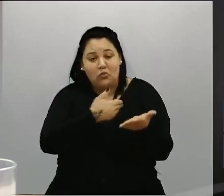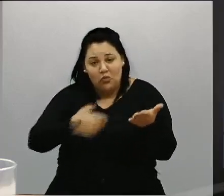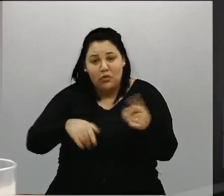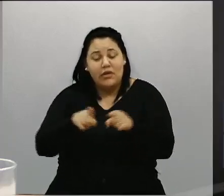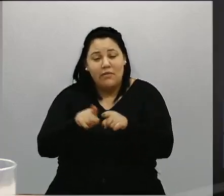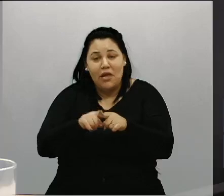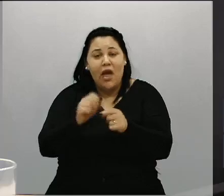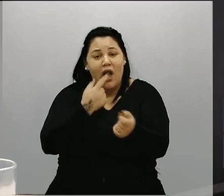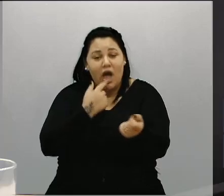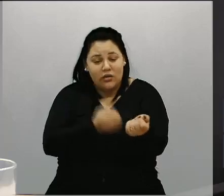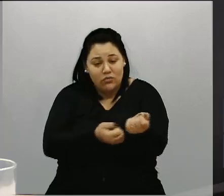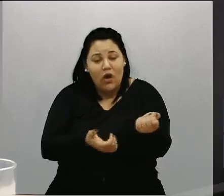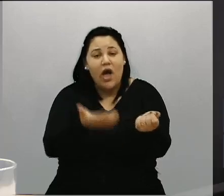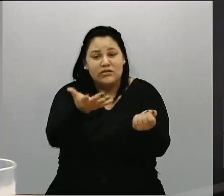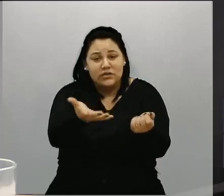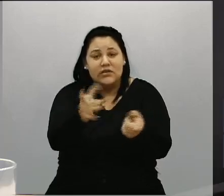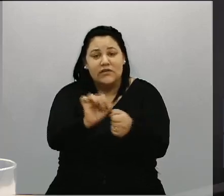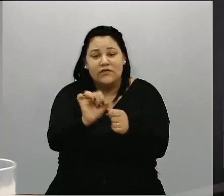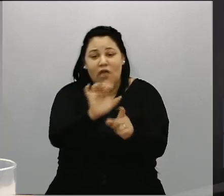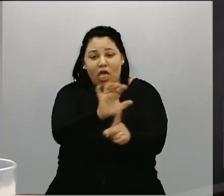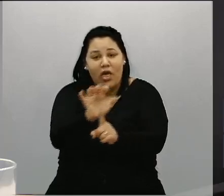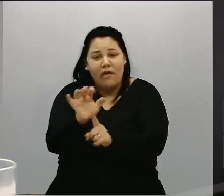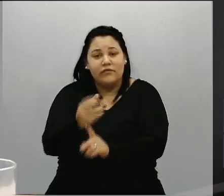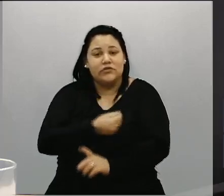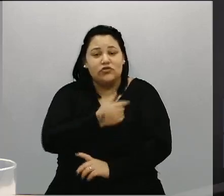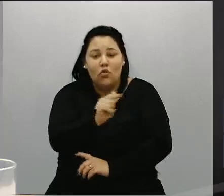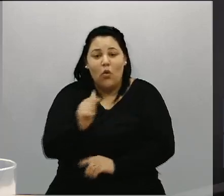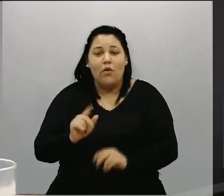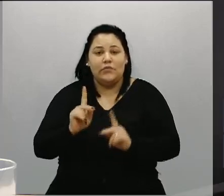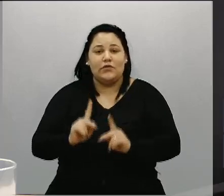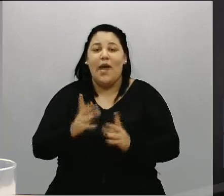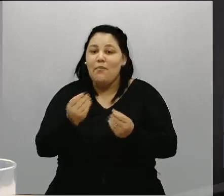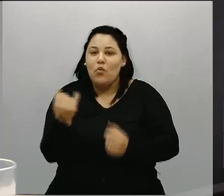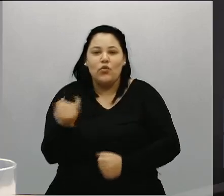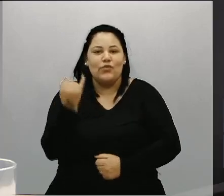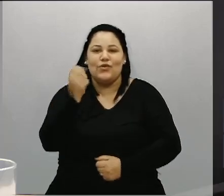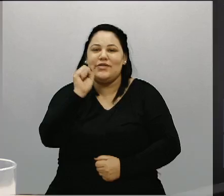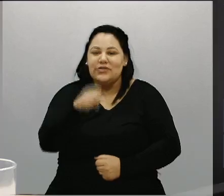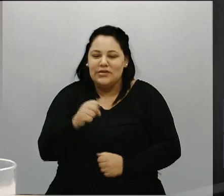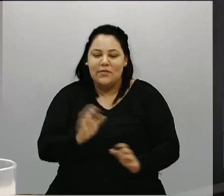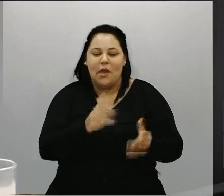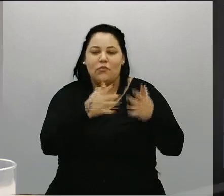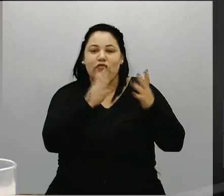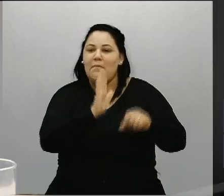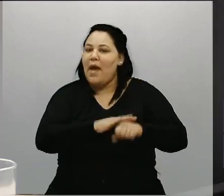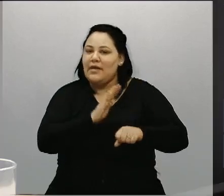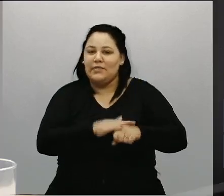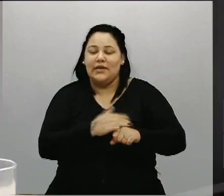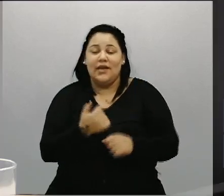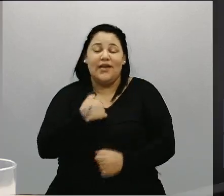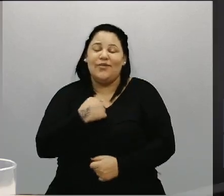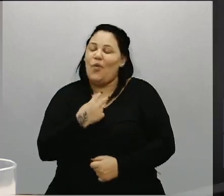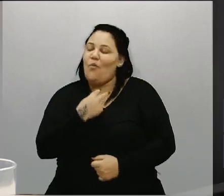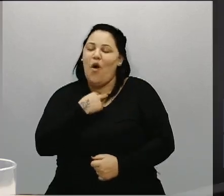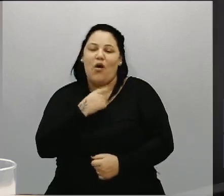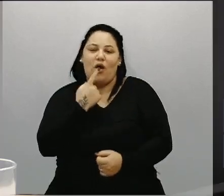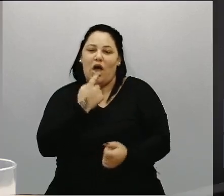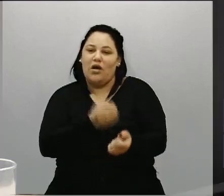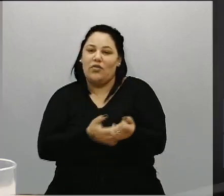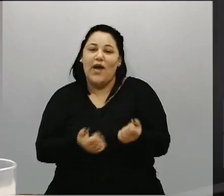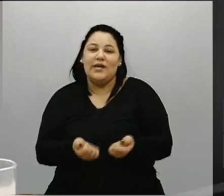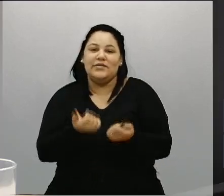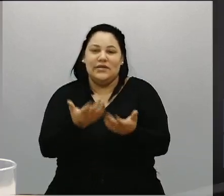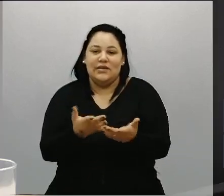sangue e fazer a diferença em muitas pessoas. Muito importante isso para incentivar cada vez mais. Eu não posso ser doador, mas fazer